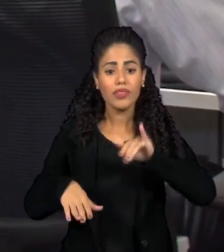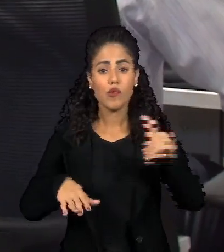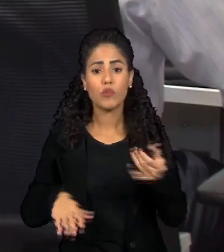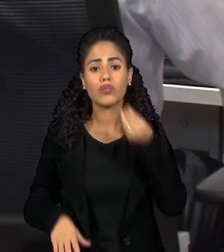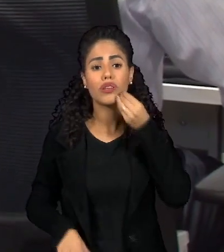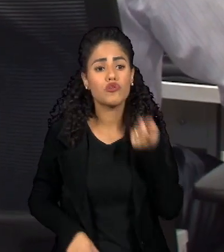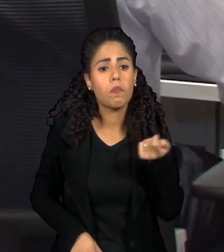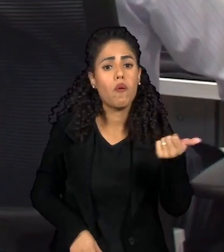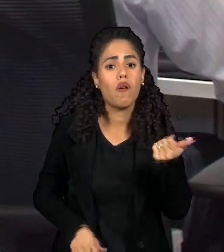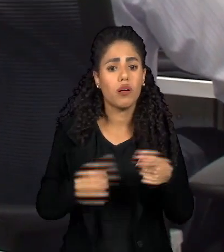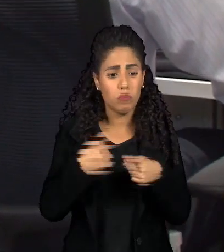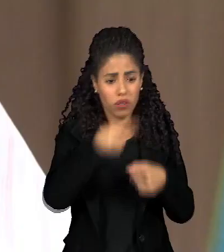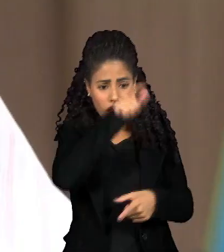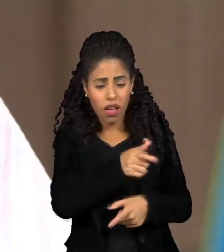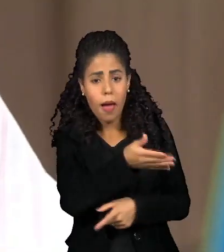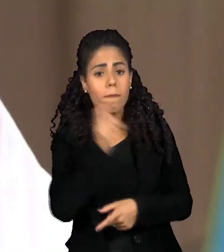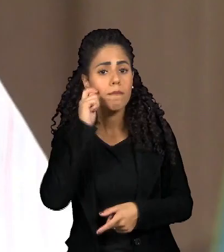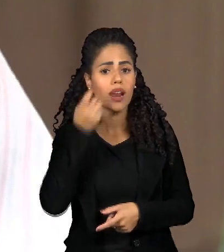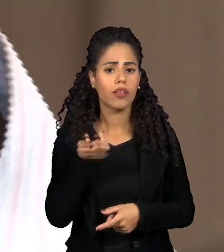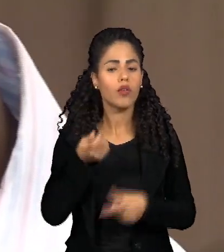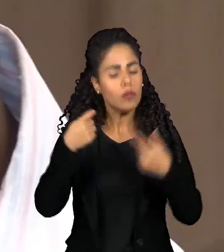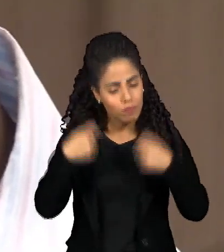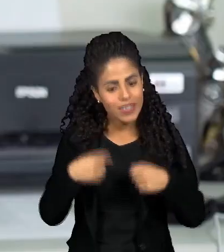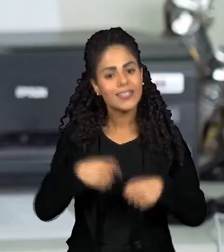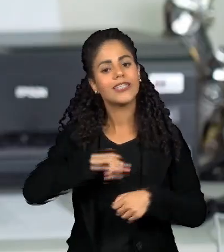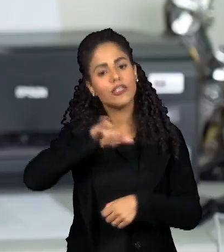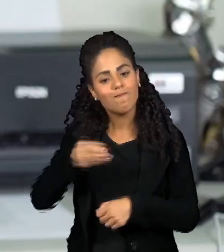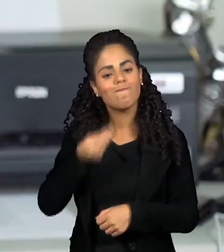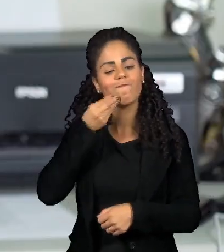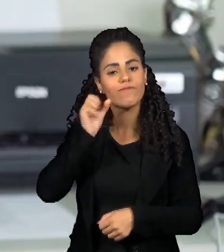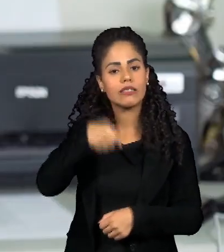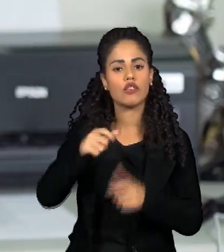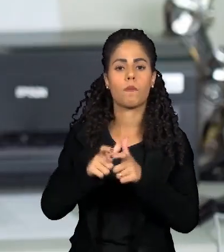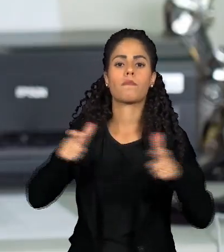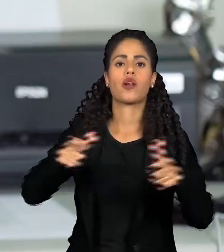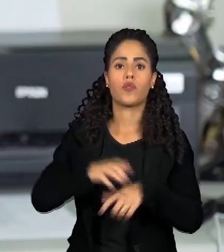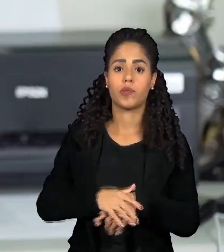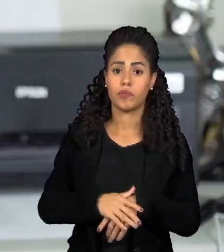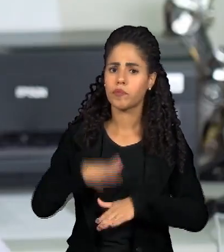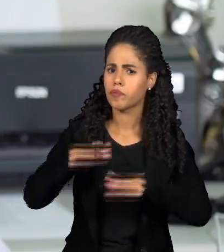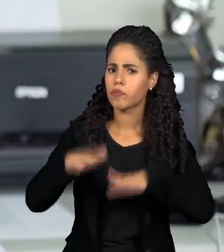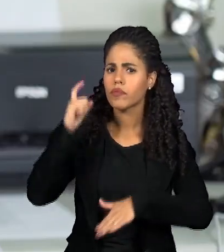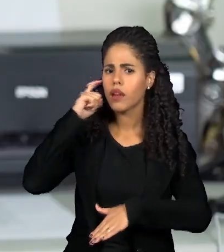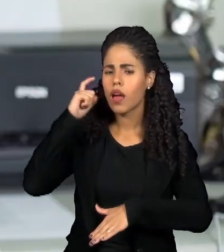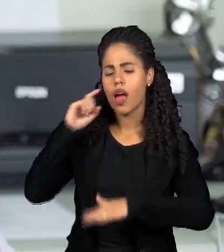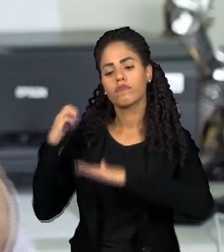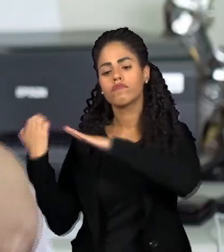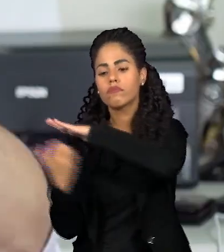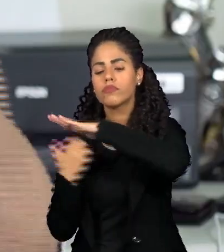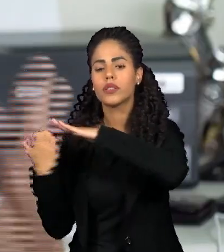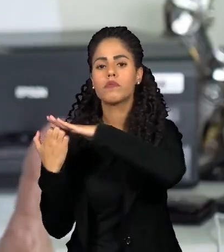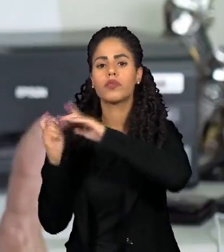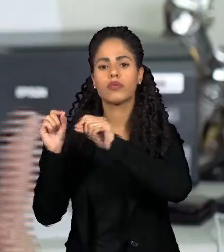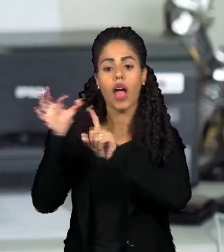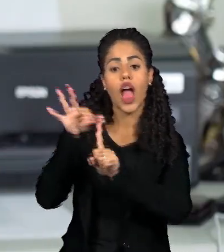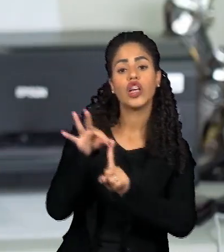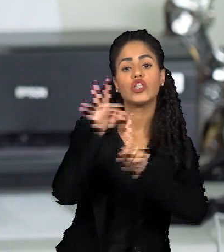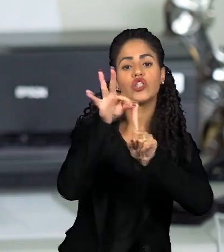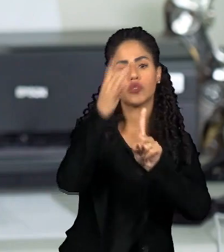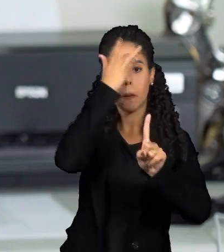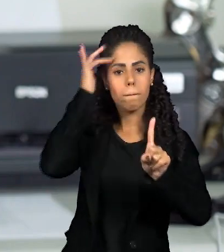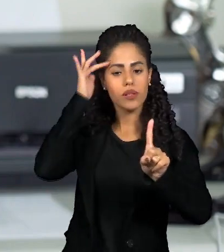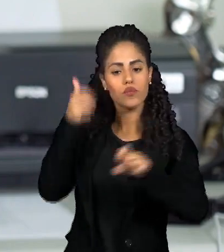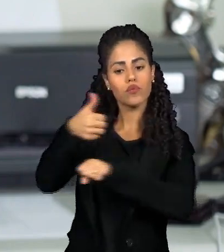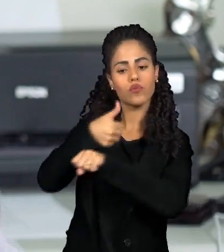E quando tem uma oportunidade, agarra com unhas e dentes. Pra você ter uma ideia, as empresas pedem para a gente que a gente indique